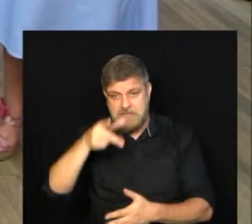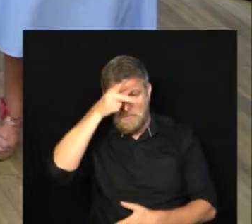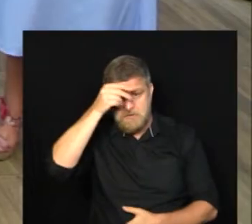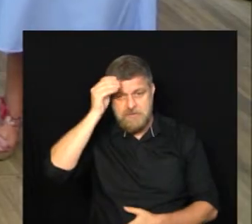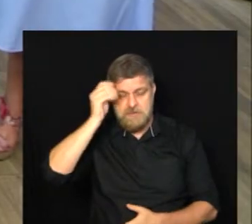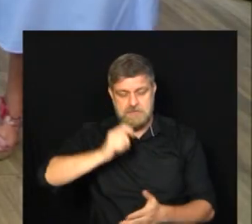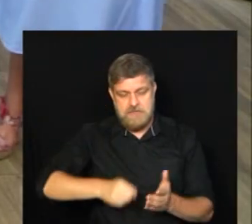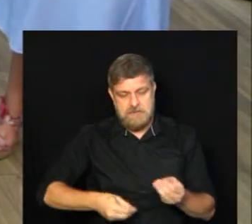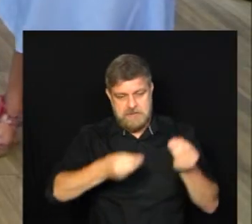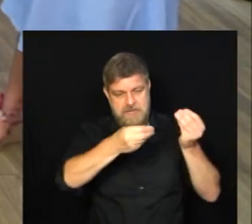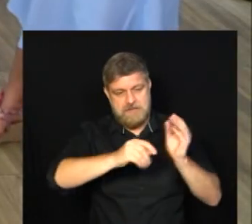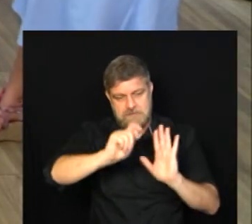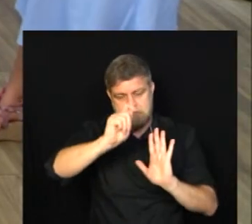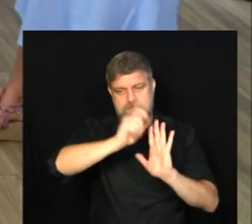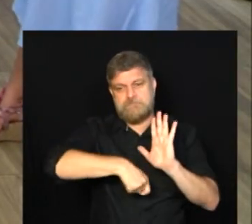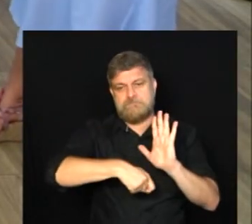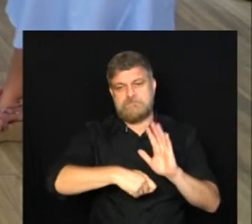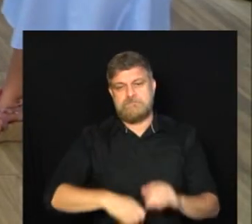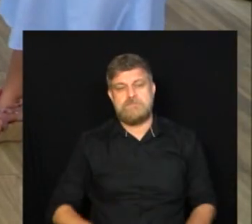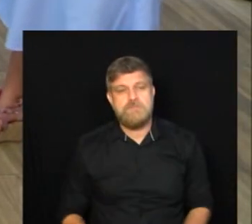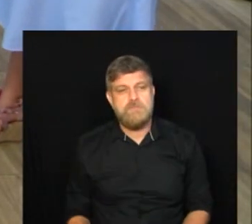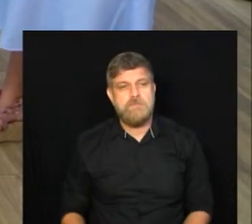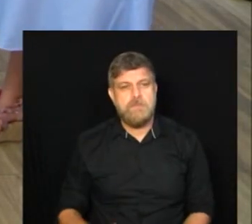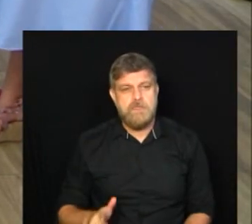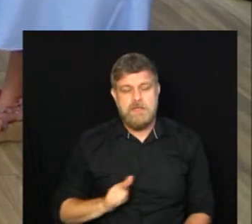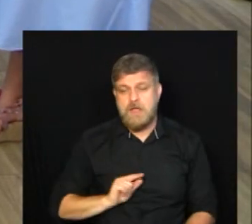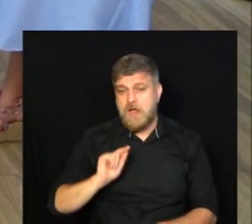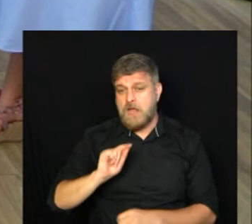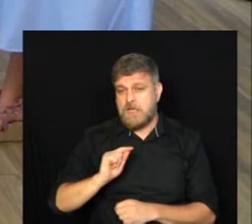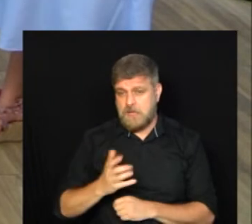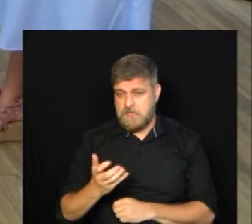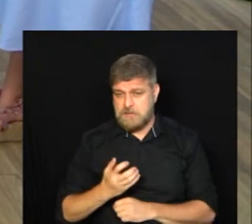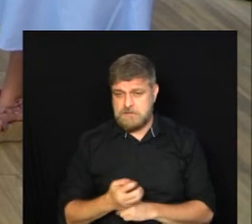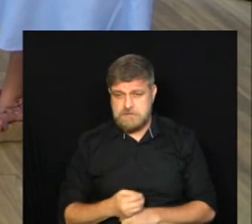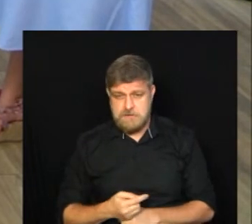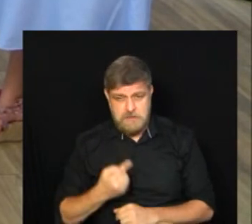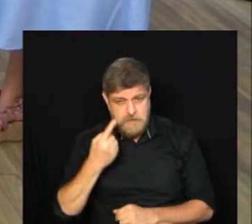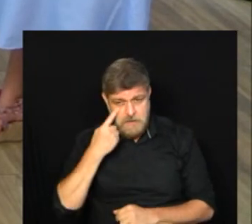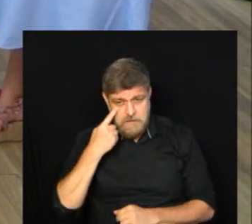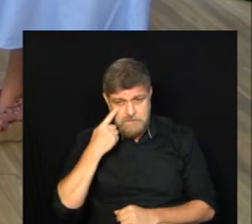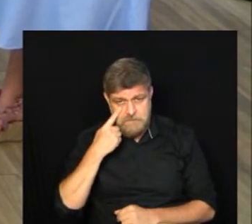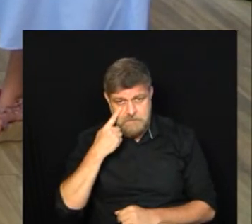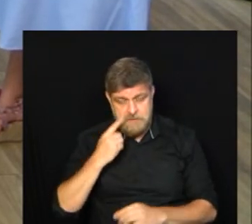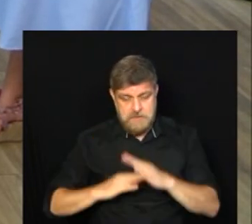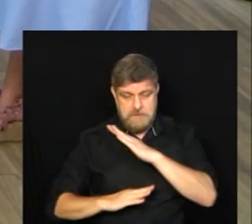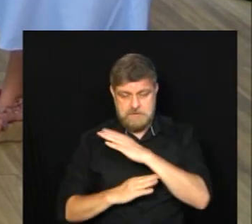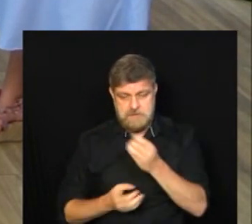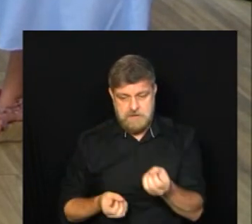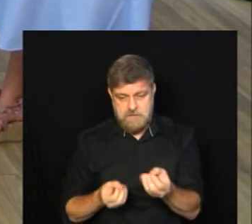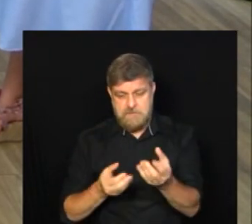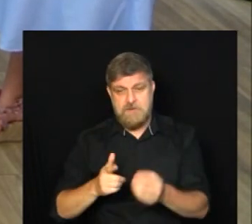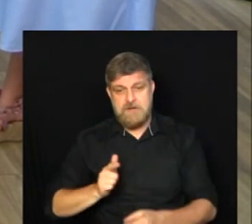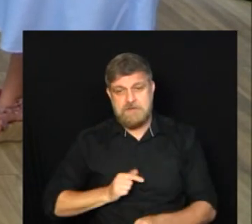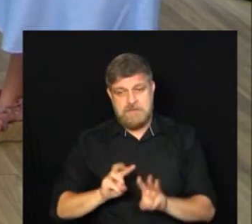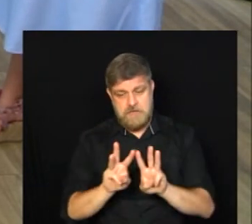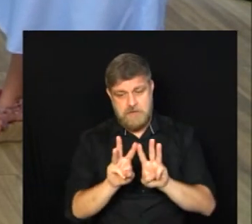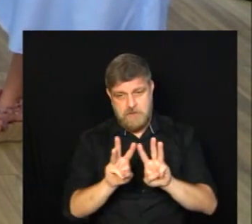prefeito. Certíssimo, então, Mina Abreu. Quem quiser conferir também as notícias do Legislativo, o nosso site